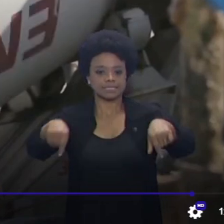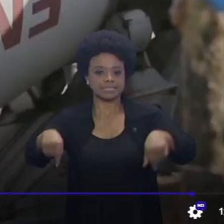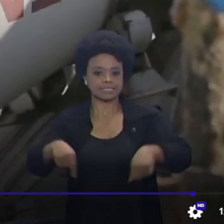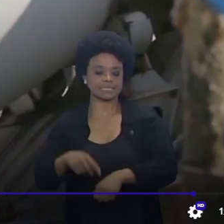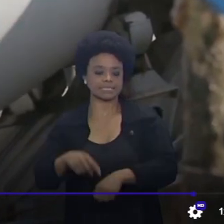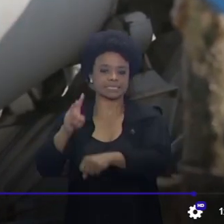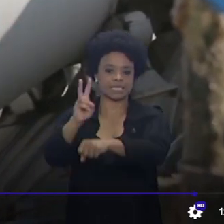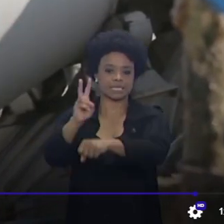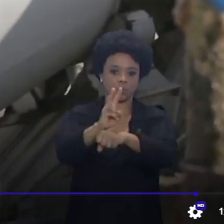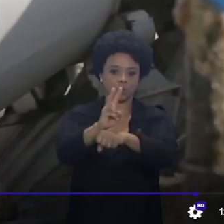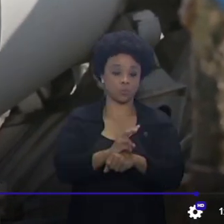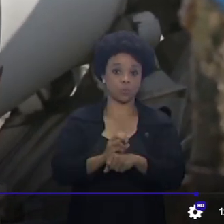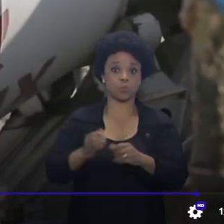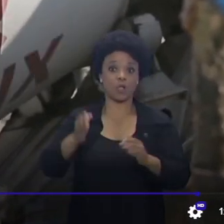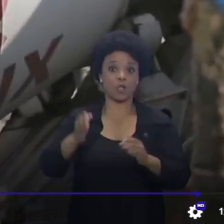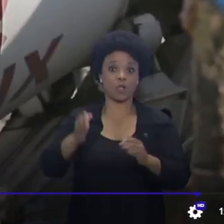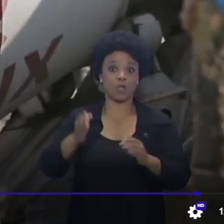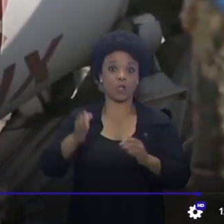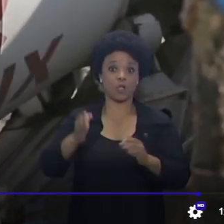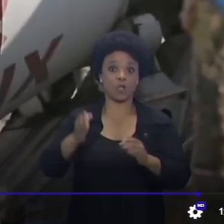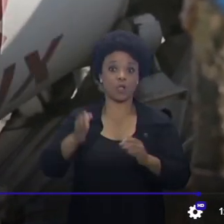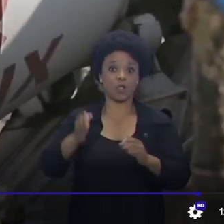Caminhão à espera e os produtos em